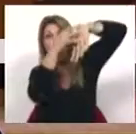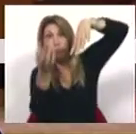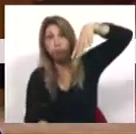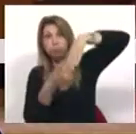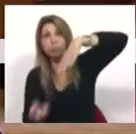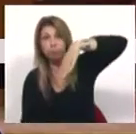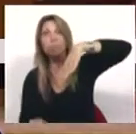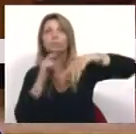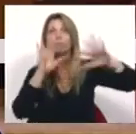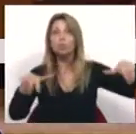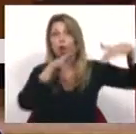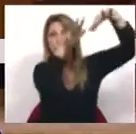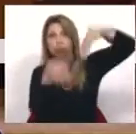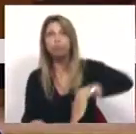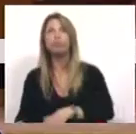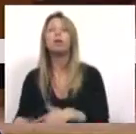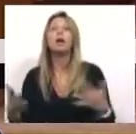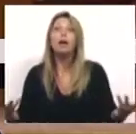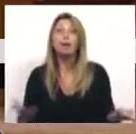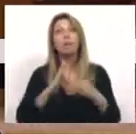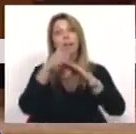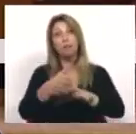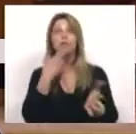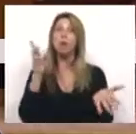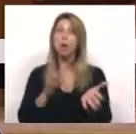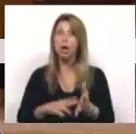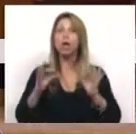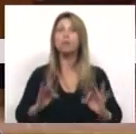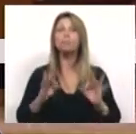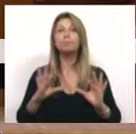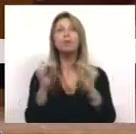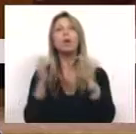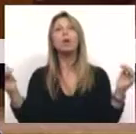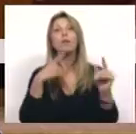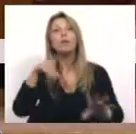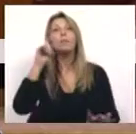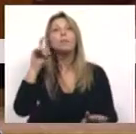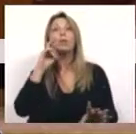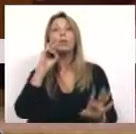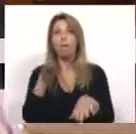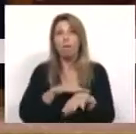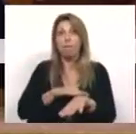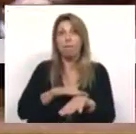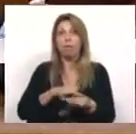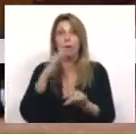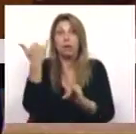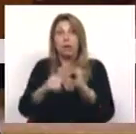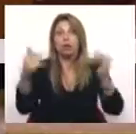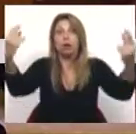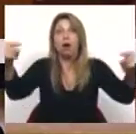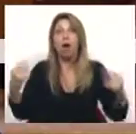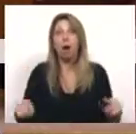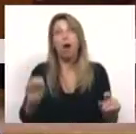objetivo de garantir uma intervenção real e consistente ao nível da prevenção destas vulnerabilidades e riscos provocados e